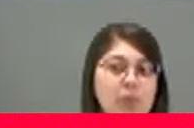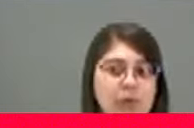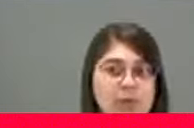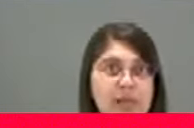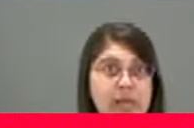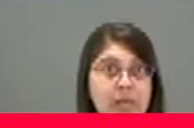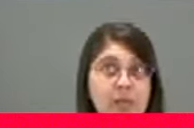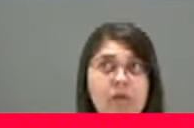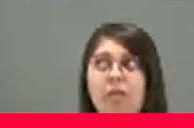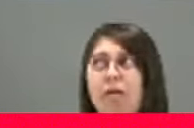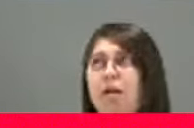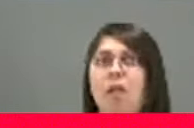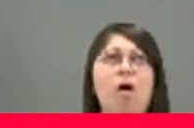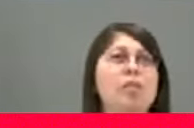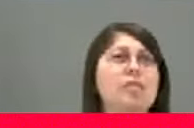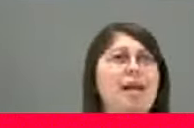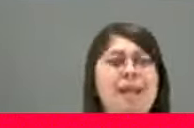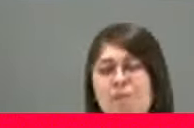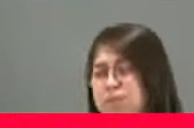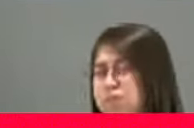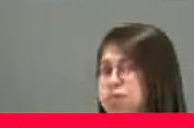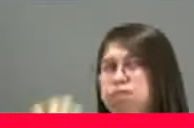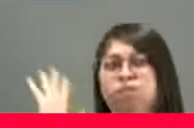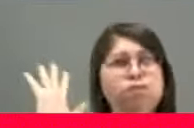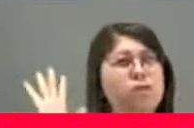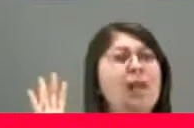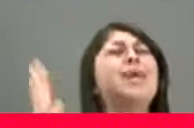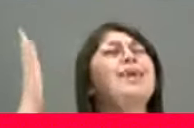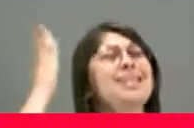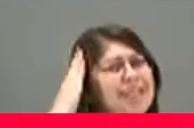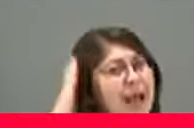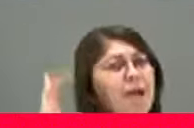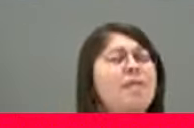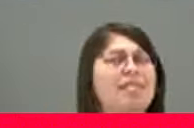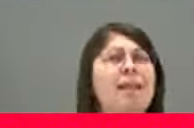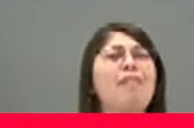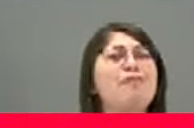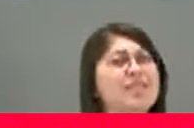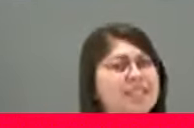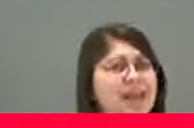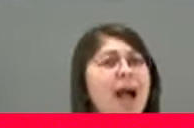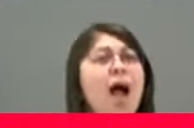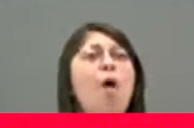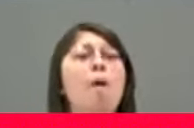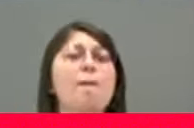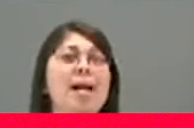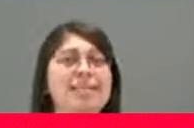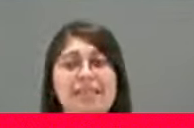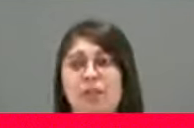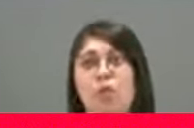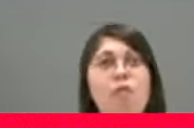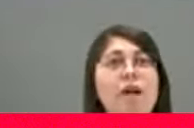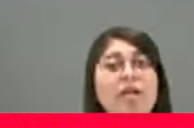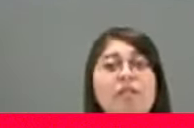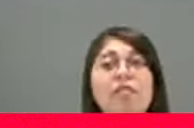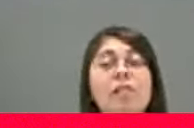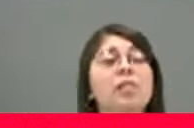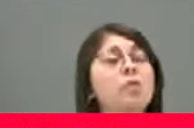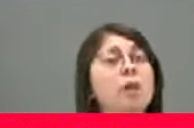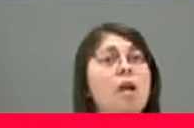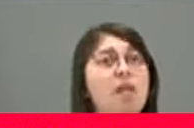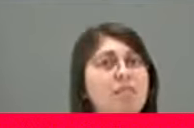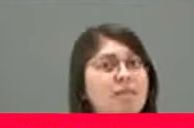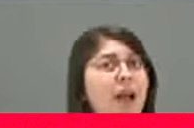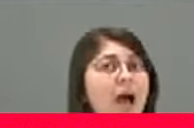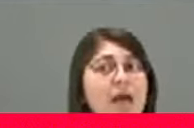bolso do brasileiro. A gente sabe que existe uma questão fiscal, sim, mas também vamos dizer que esse governo não faz nada